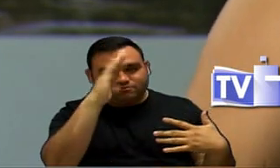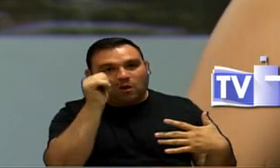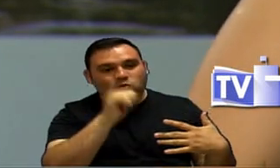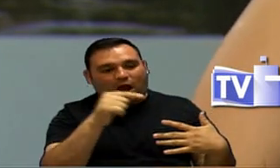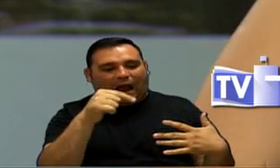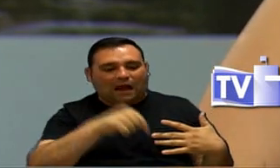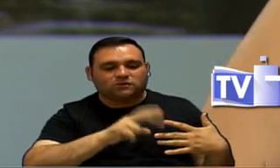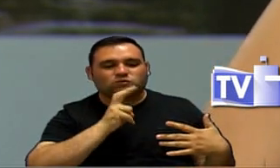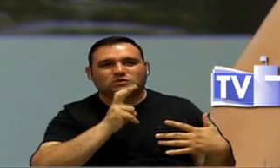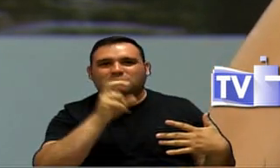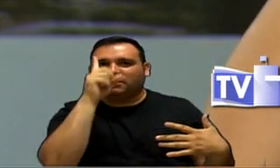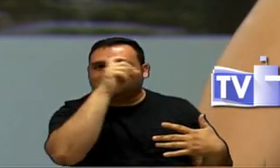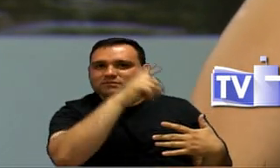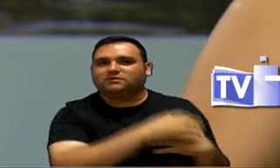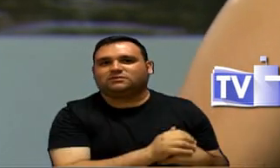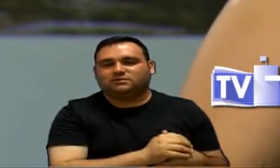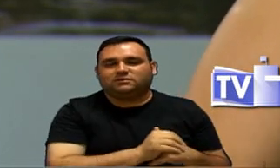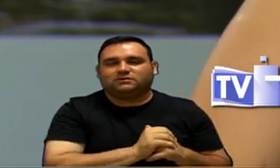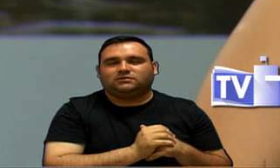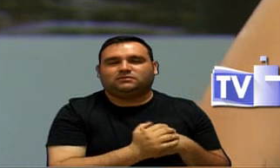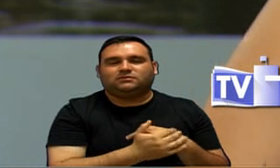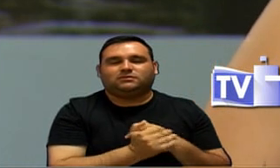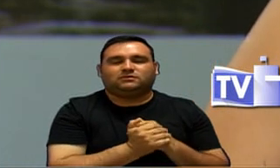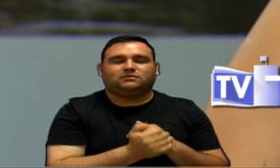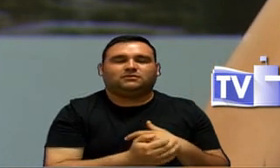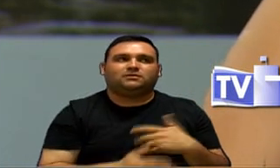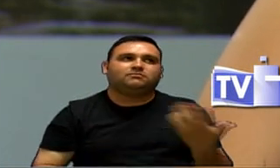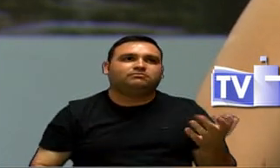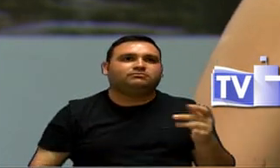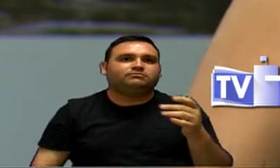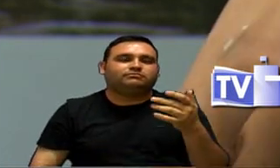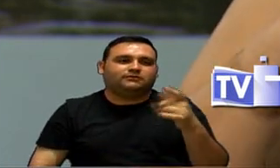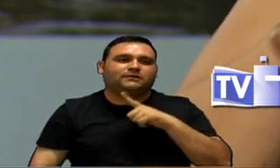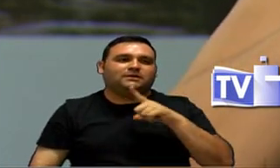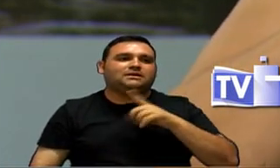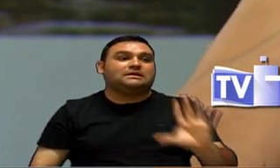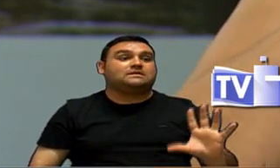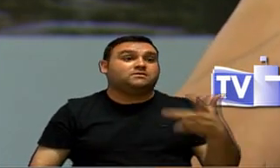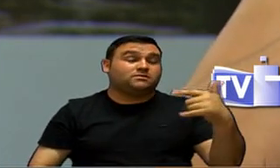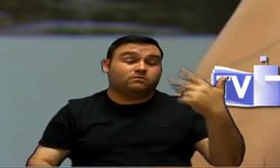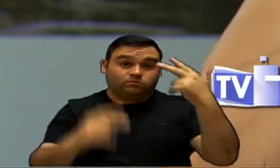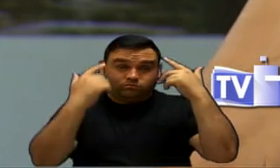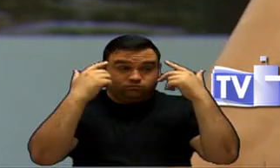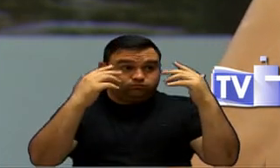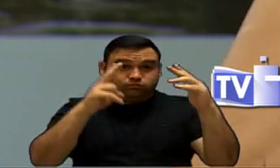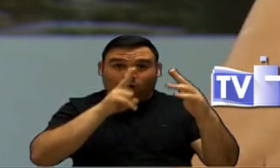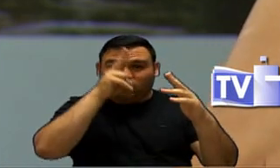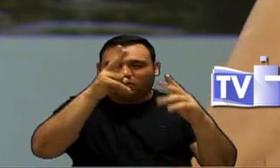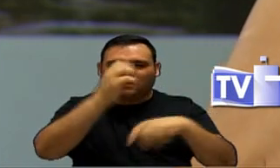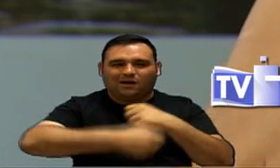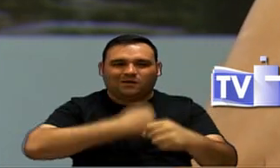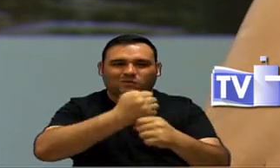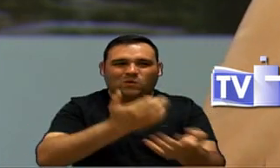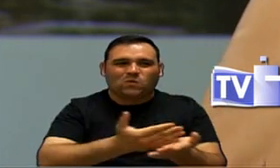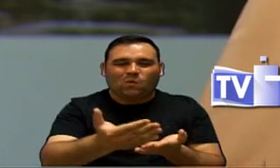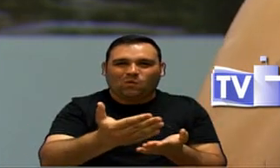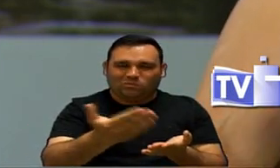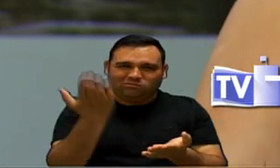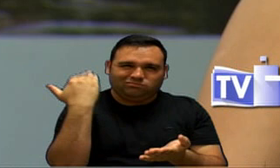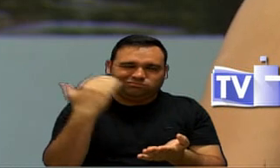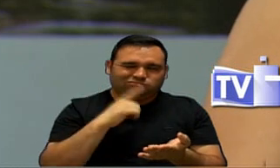em Sorocaba. Tirando aquele, quando, infelizmente, tem alguma coisa muito drástica, né, no começo do ano a gente